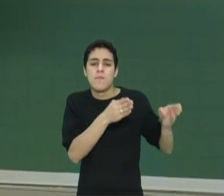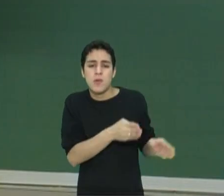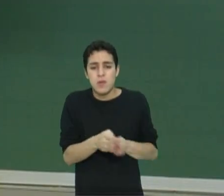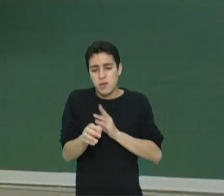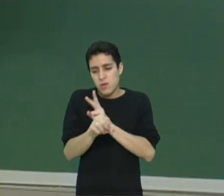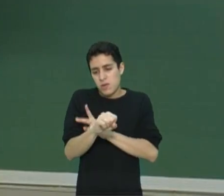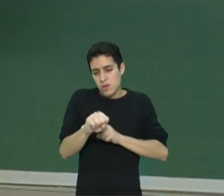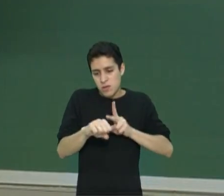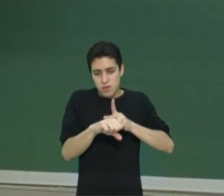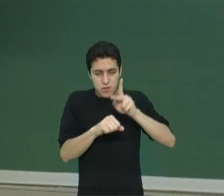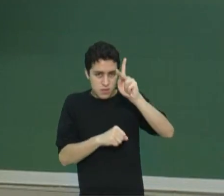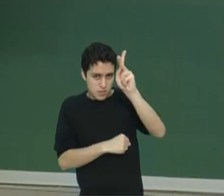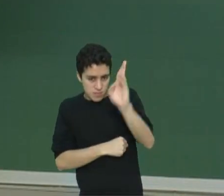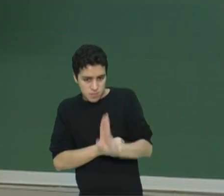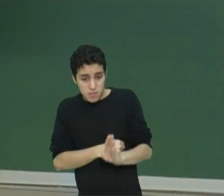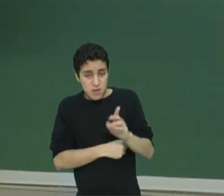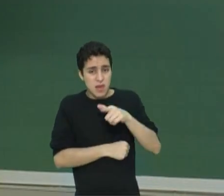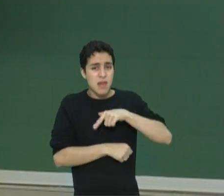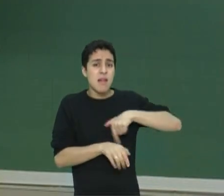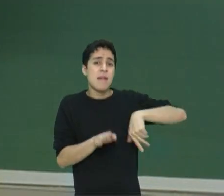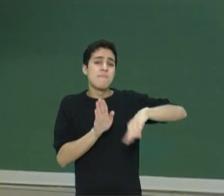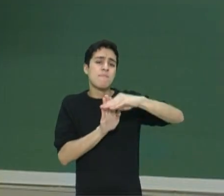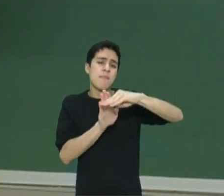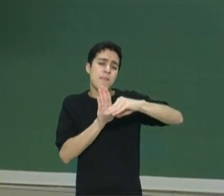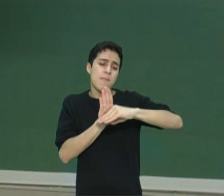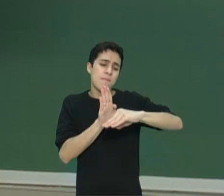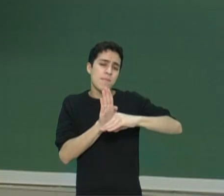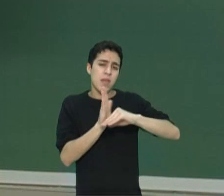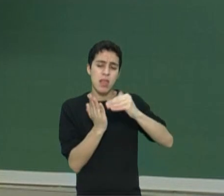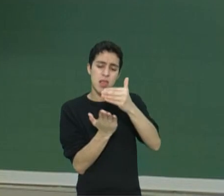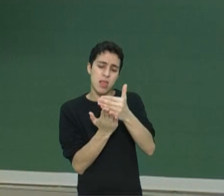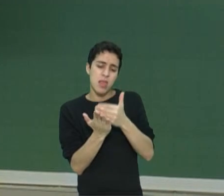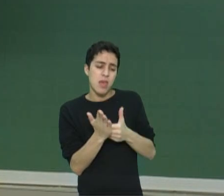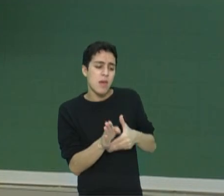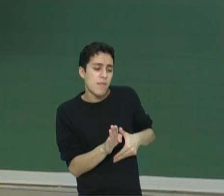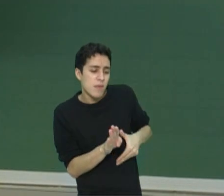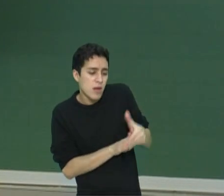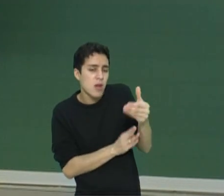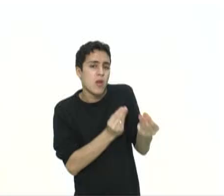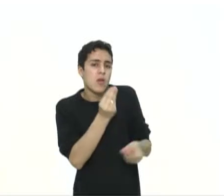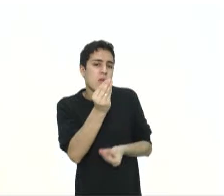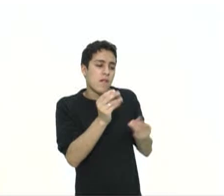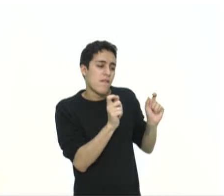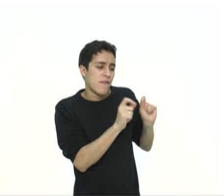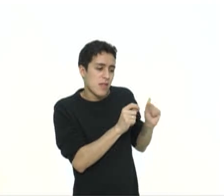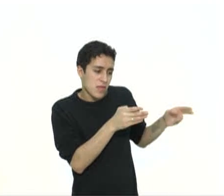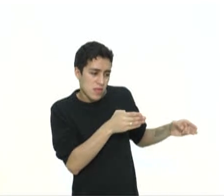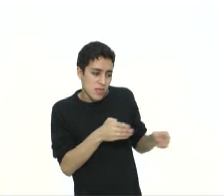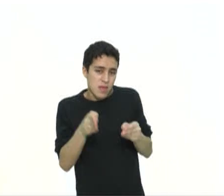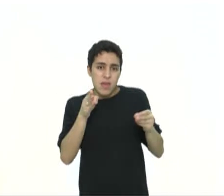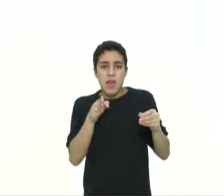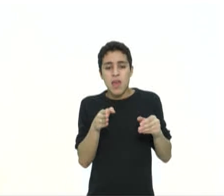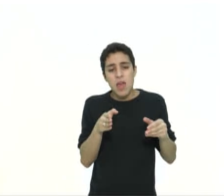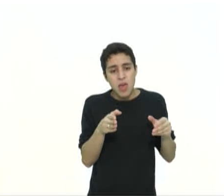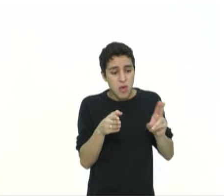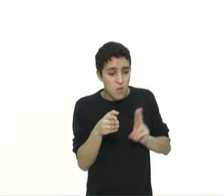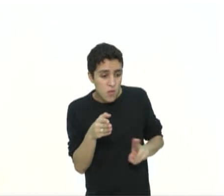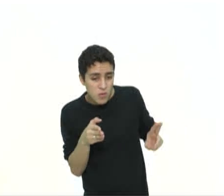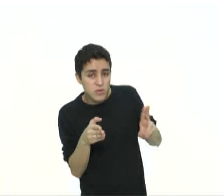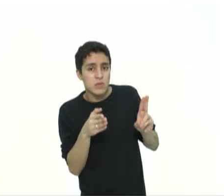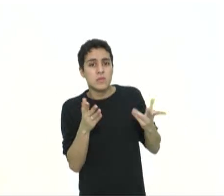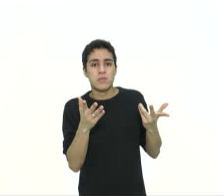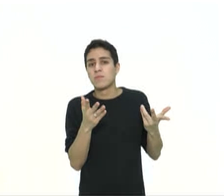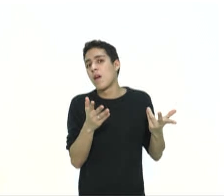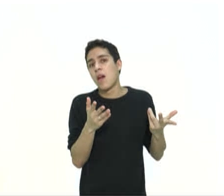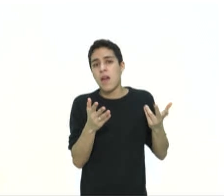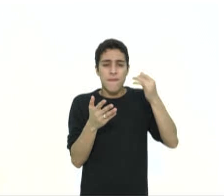então temos uma lista com orientações para a produção industrial produção e consumo sustentáveis contra